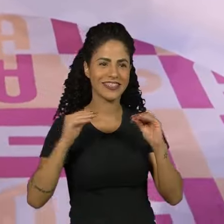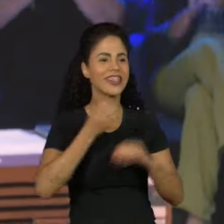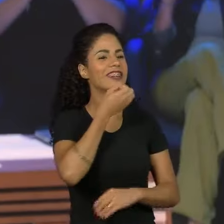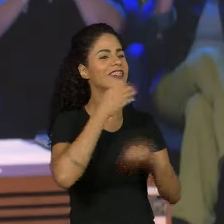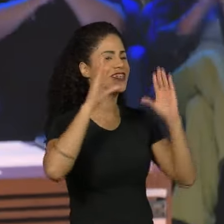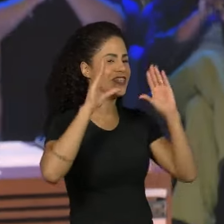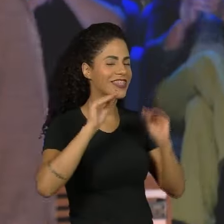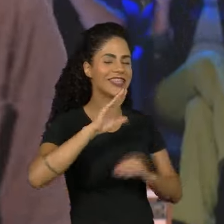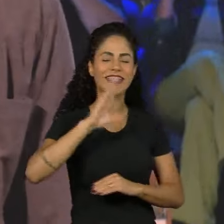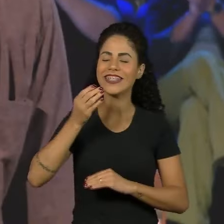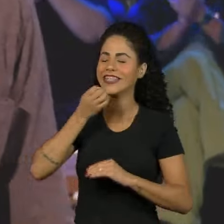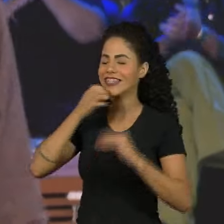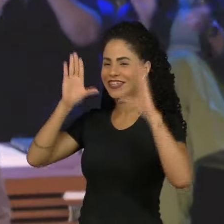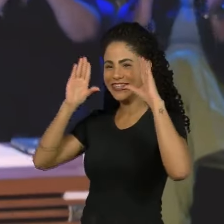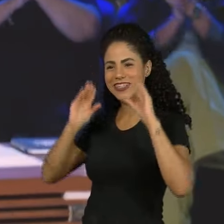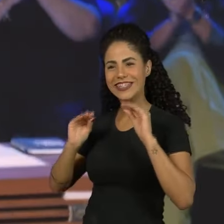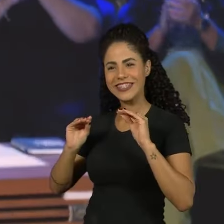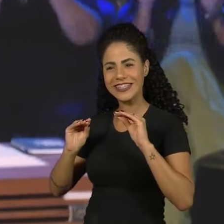boa noite.